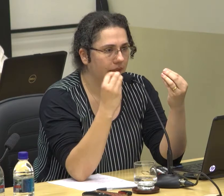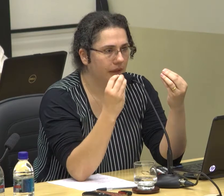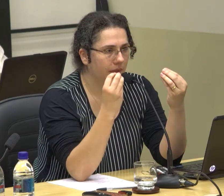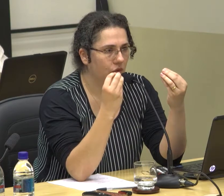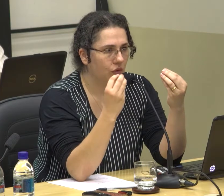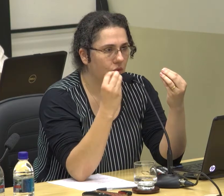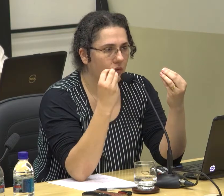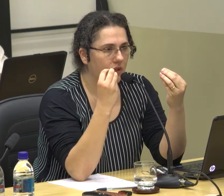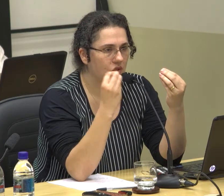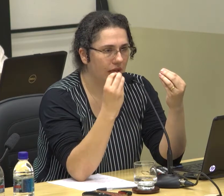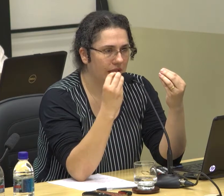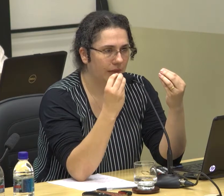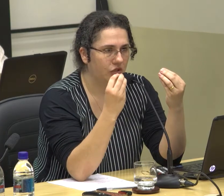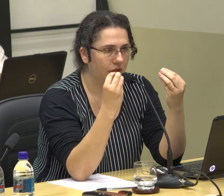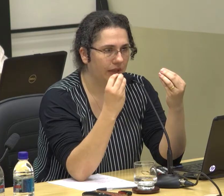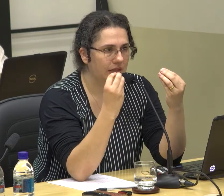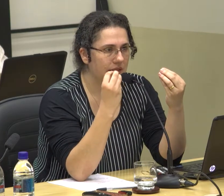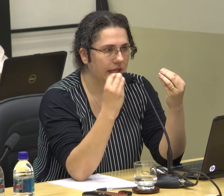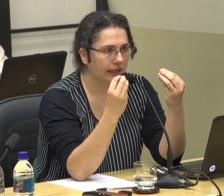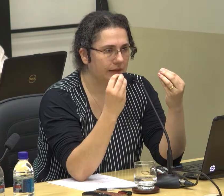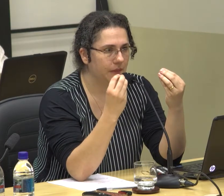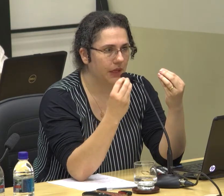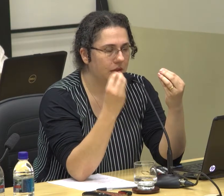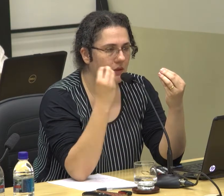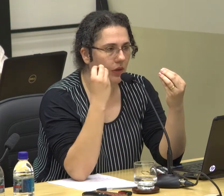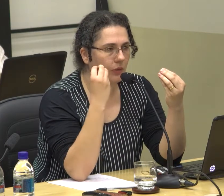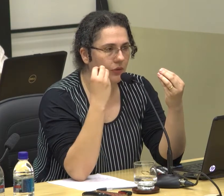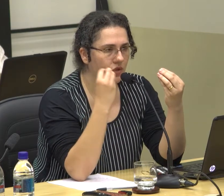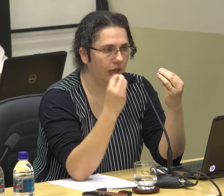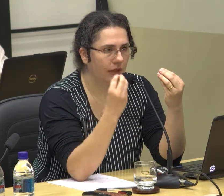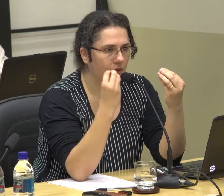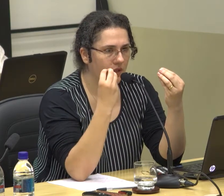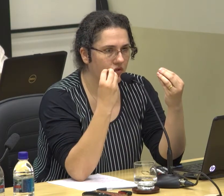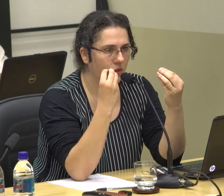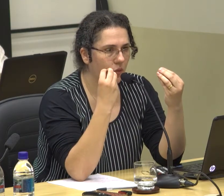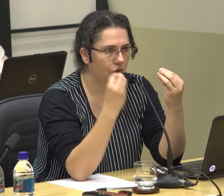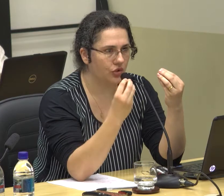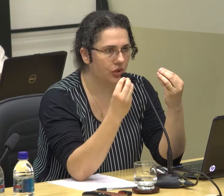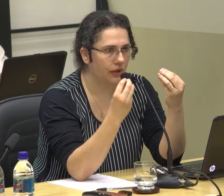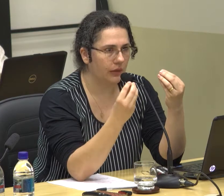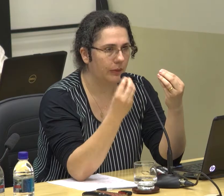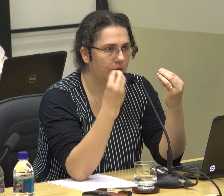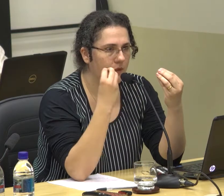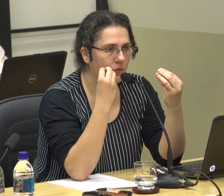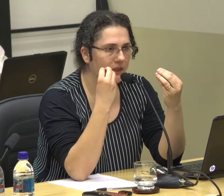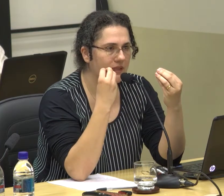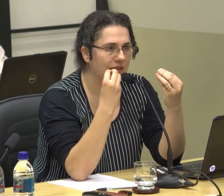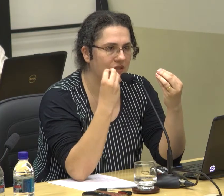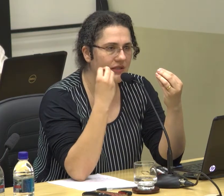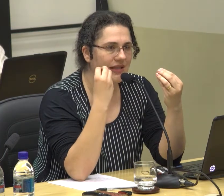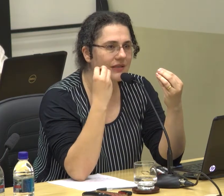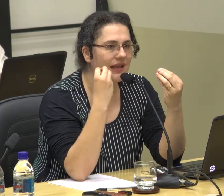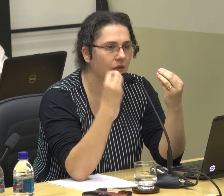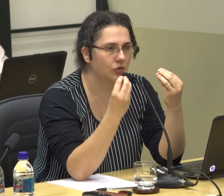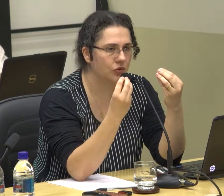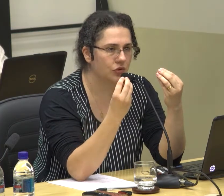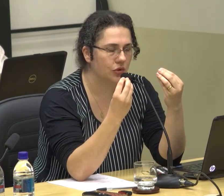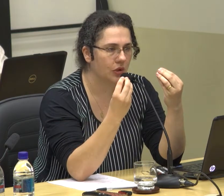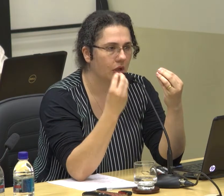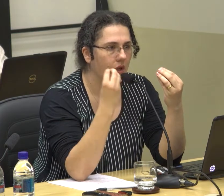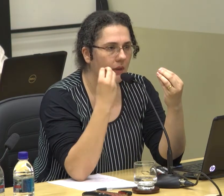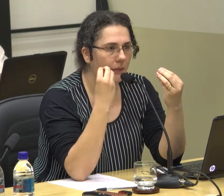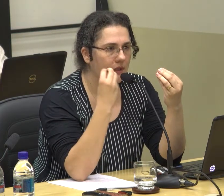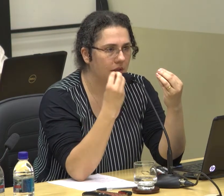Este parâmetro, isoladamente, ele não quer dizer nada. Se eu olho para o zoneamento da região hoje, ele me permite uma densidade de